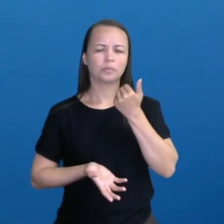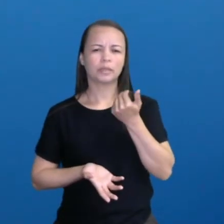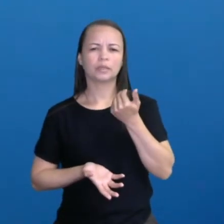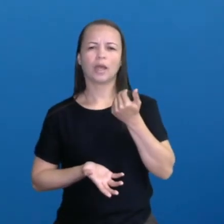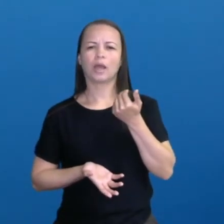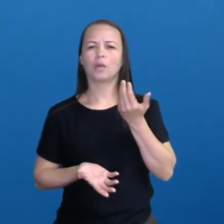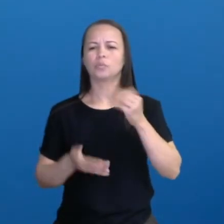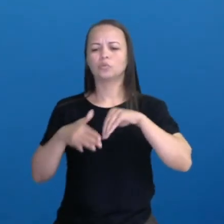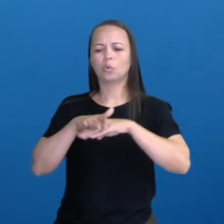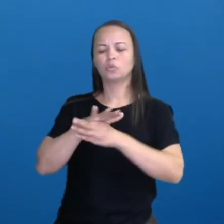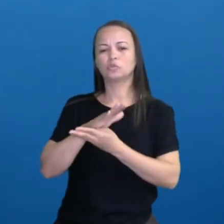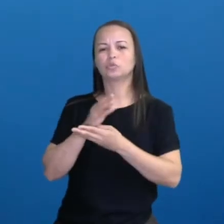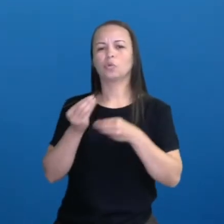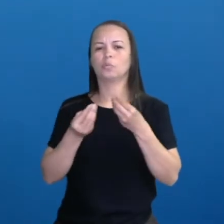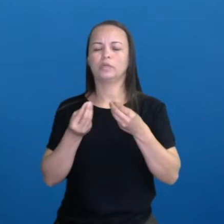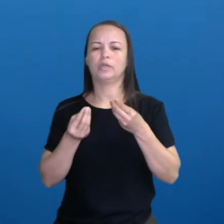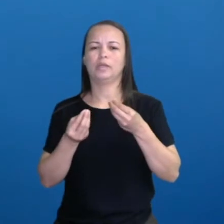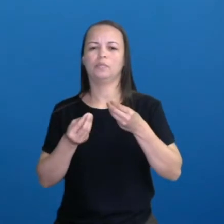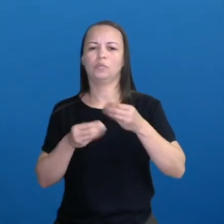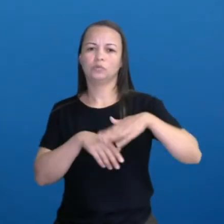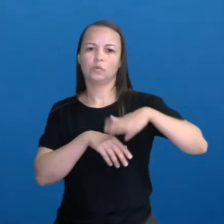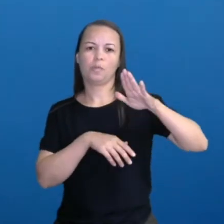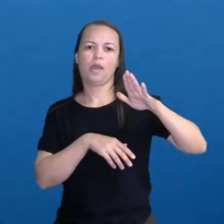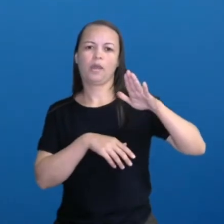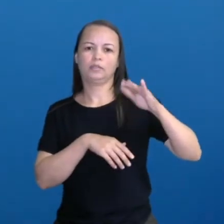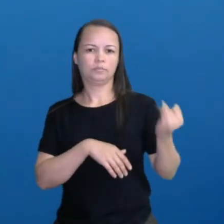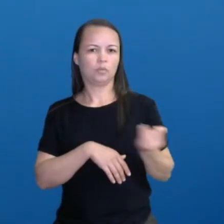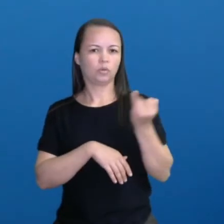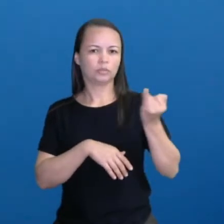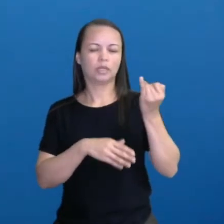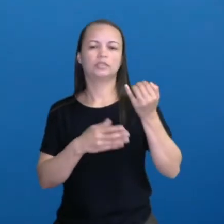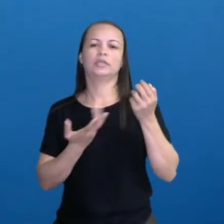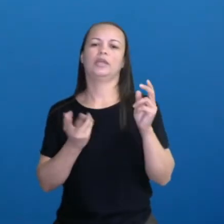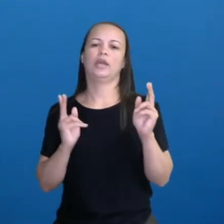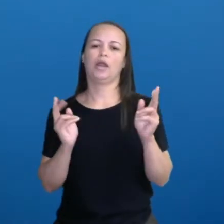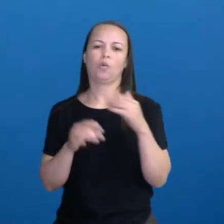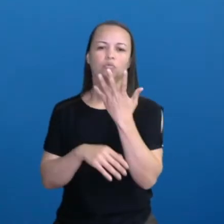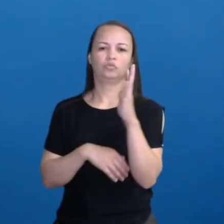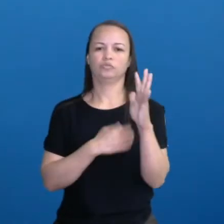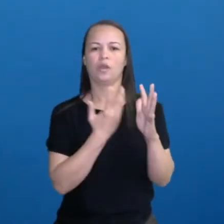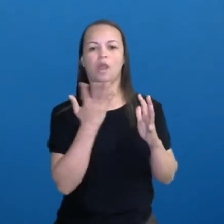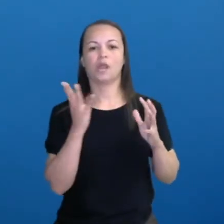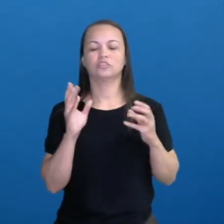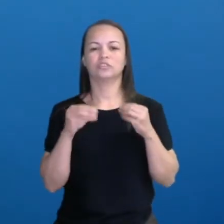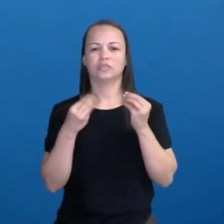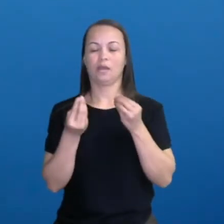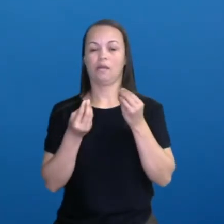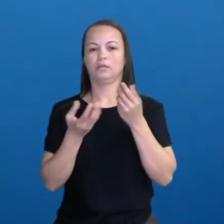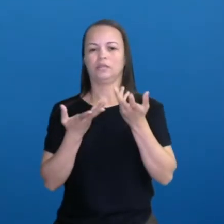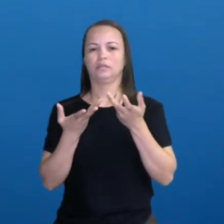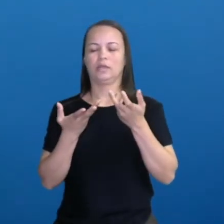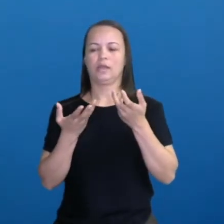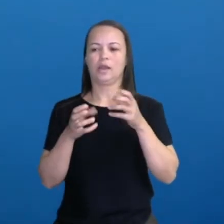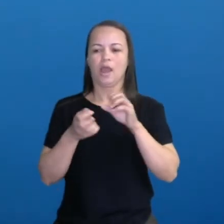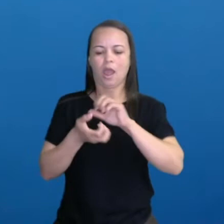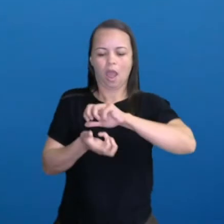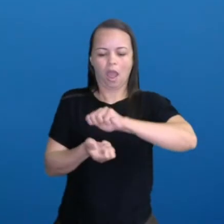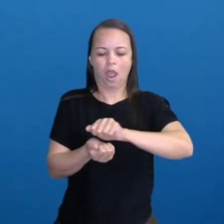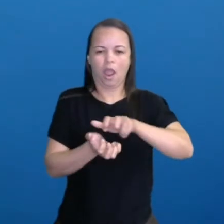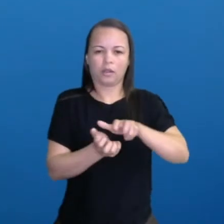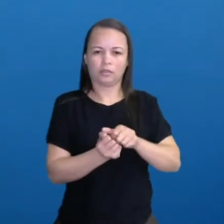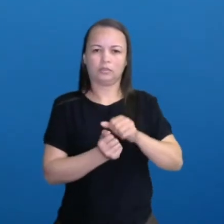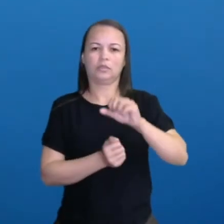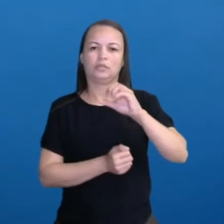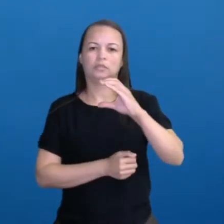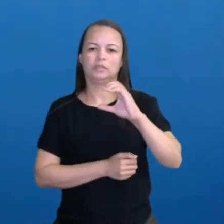que era muito mais rico em vegetais, a gente teria a necessidade de fazer a quebra da celulose, que isso não há mais